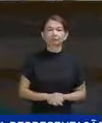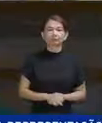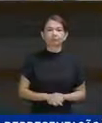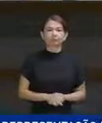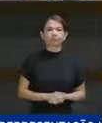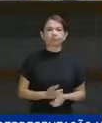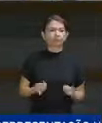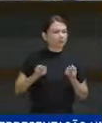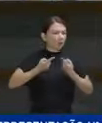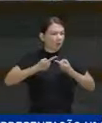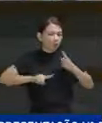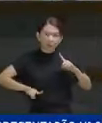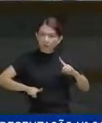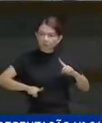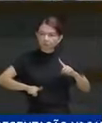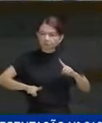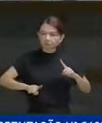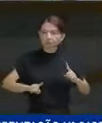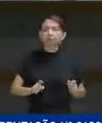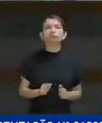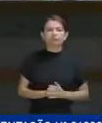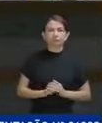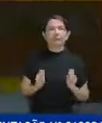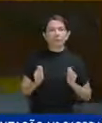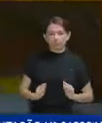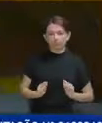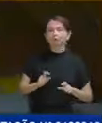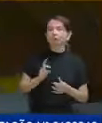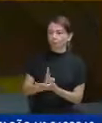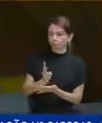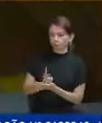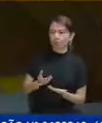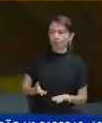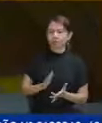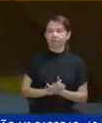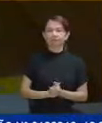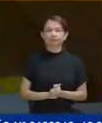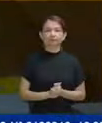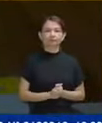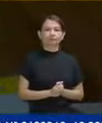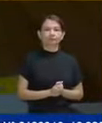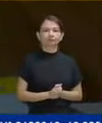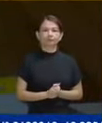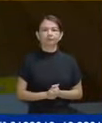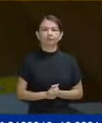Recurso objeção. eleitoral na representação. Inciso Número do da processo unanimidade, pode prosseguir.